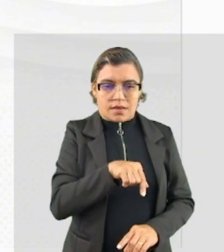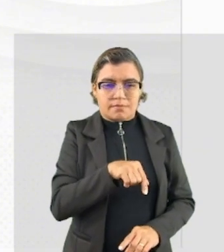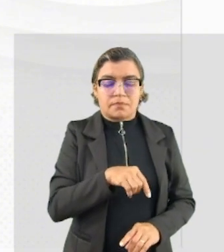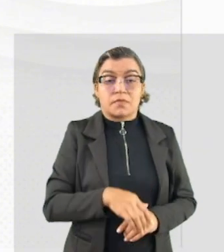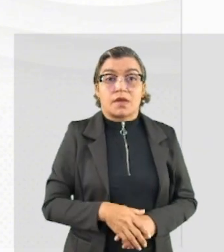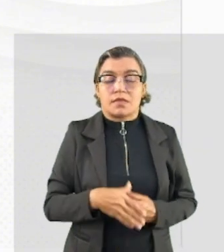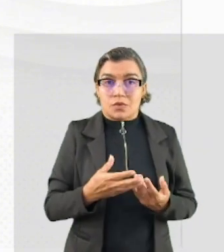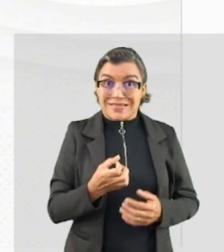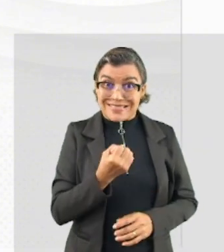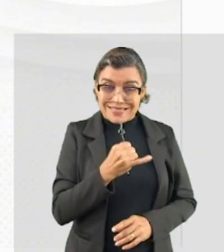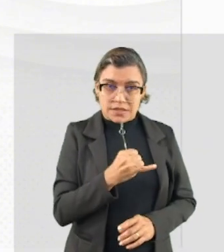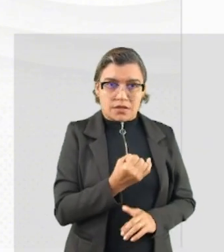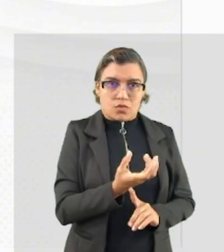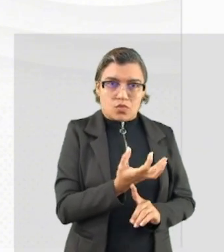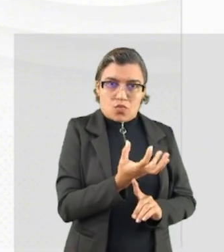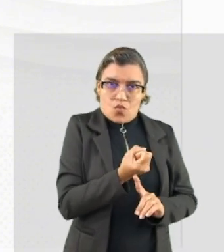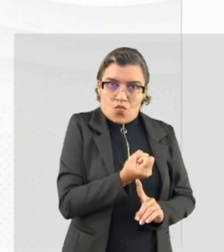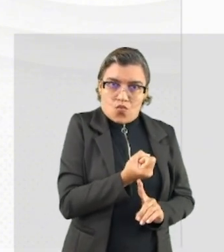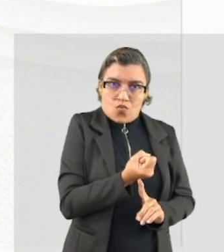está desligado,